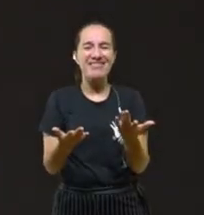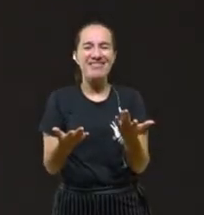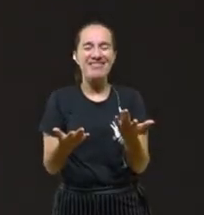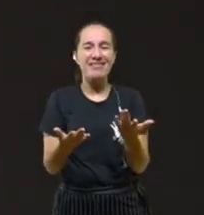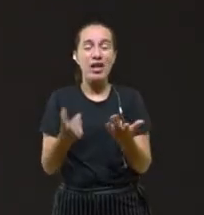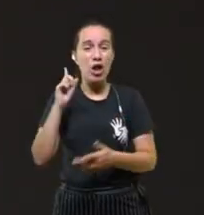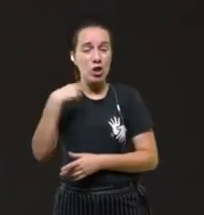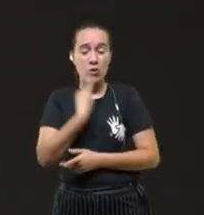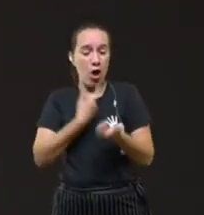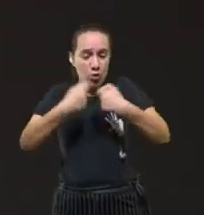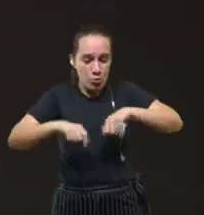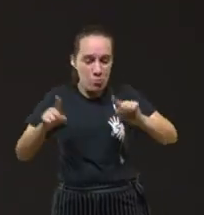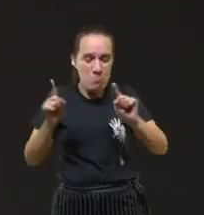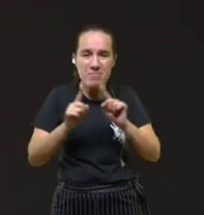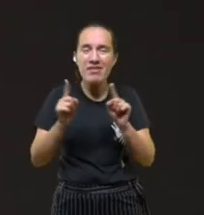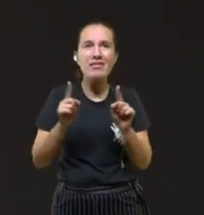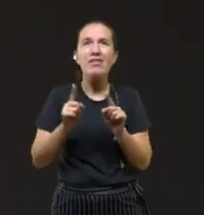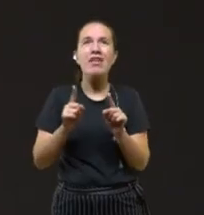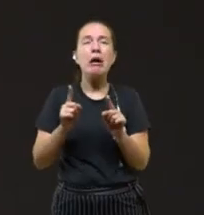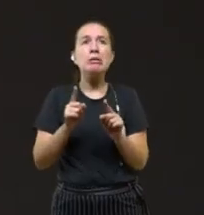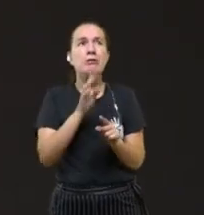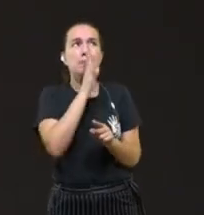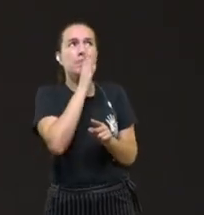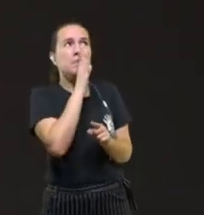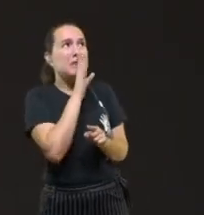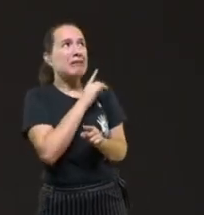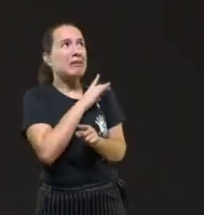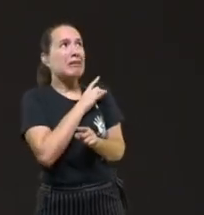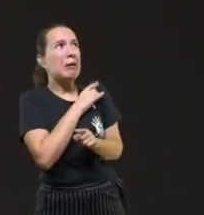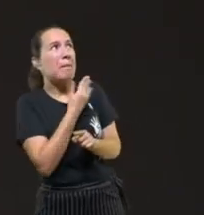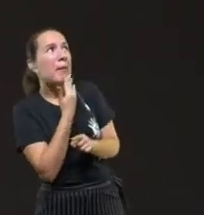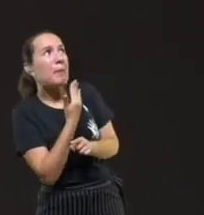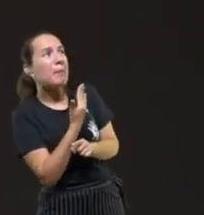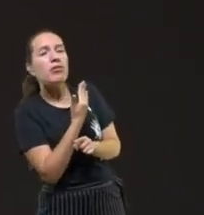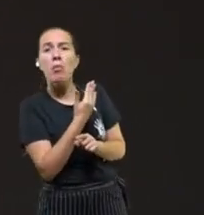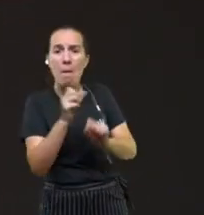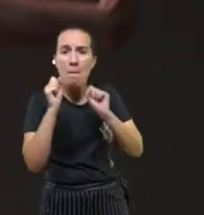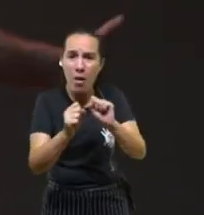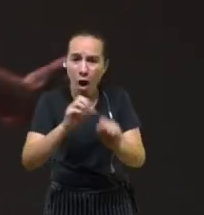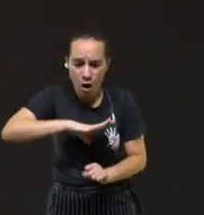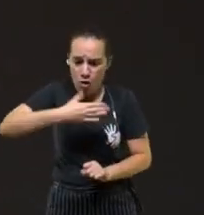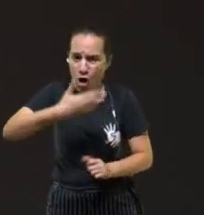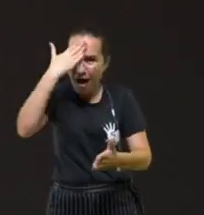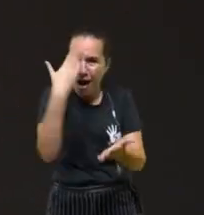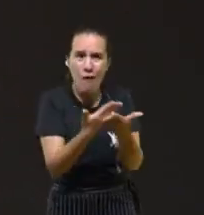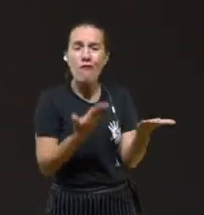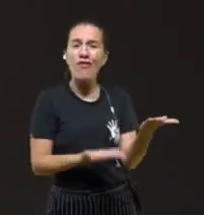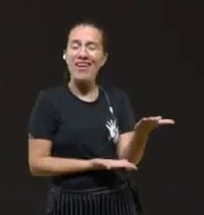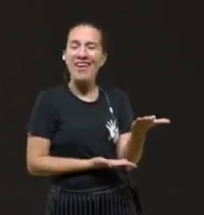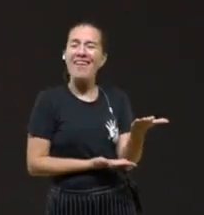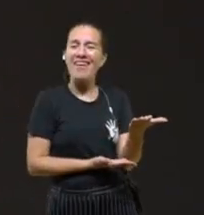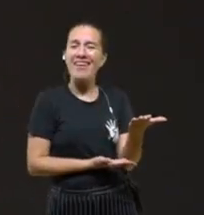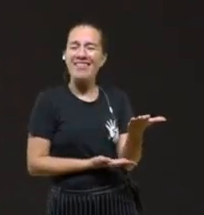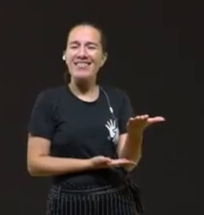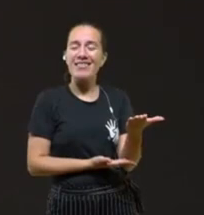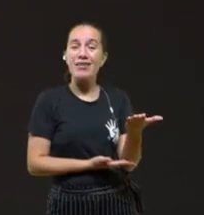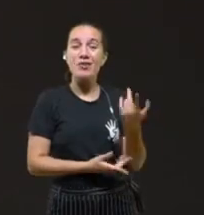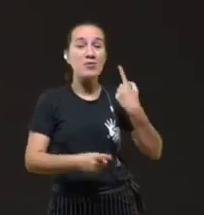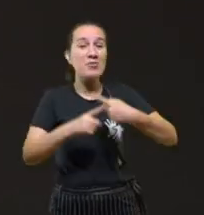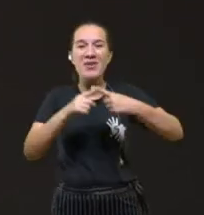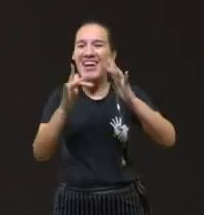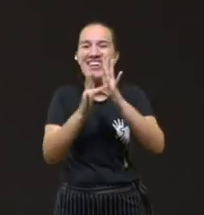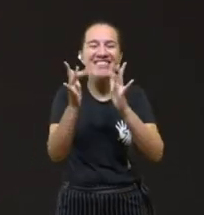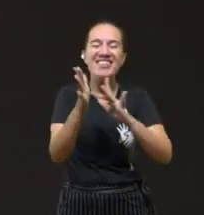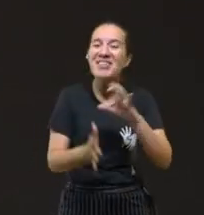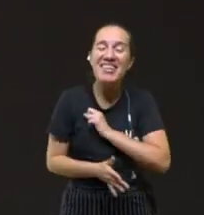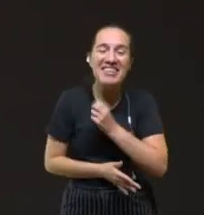nós não precisamos, podemos ir com ousadia e confiança, porque Jesus